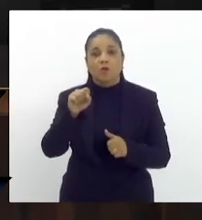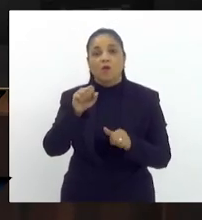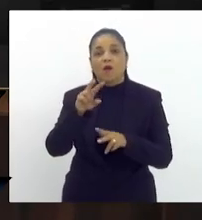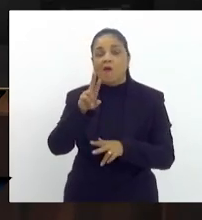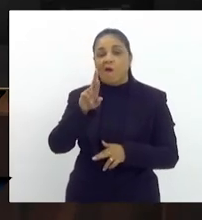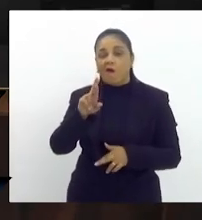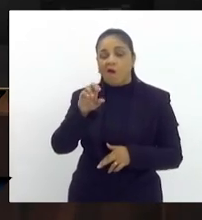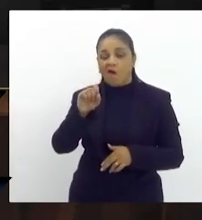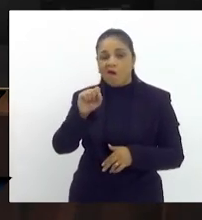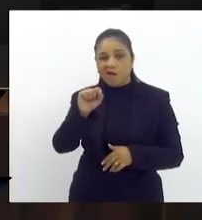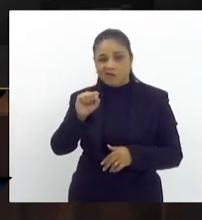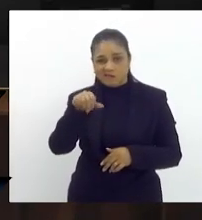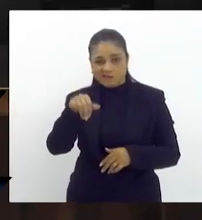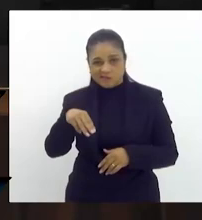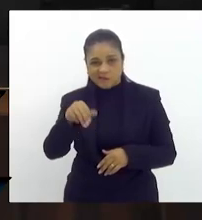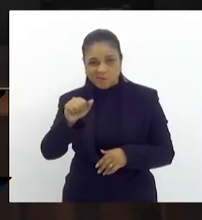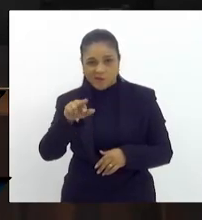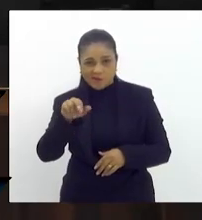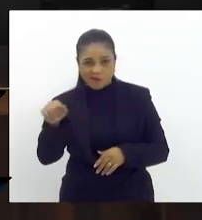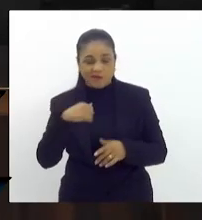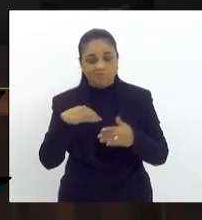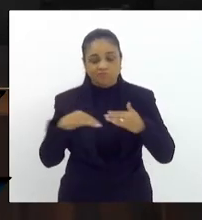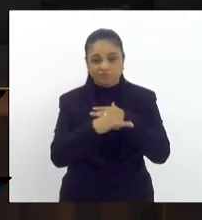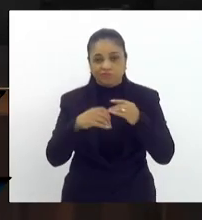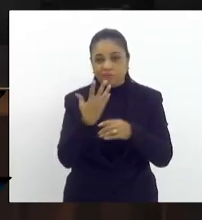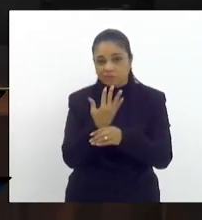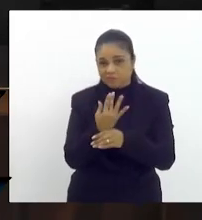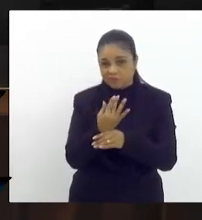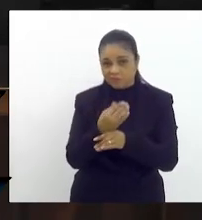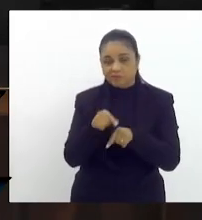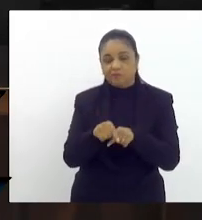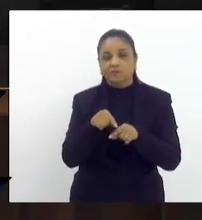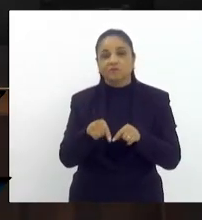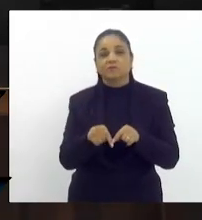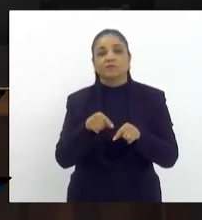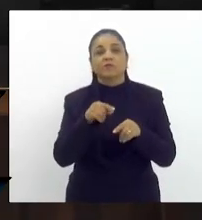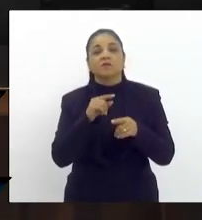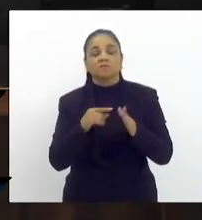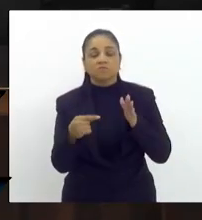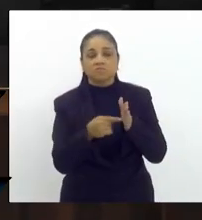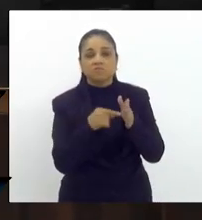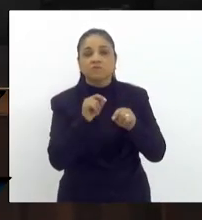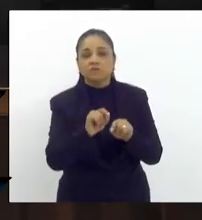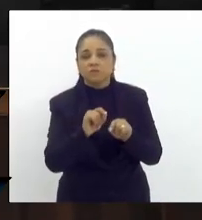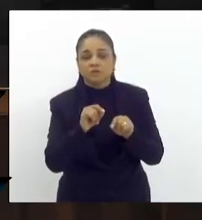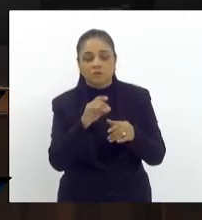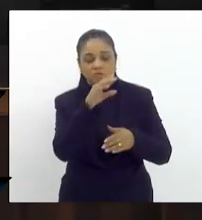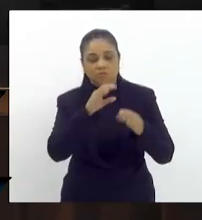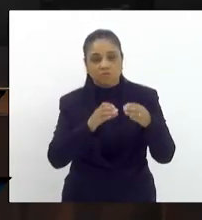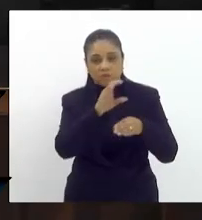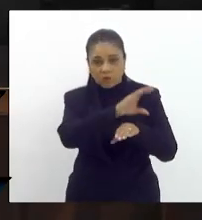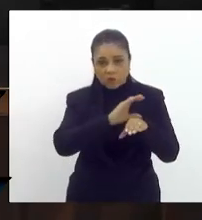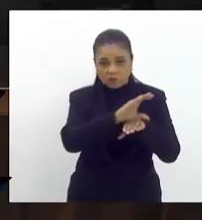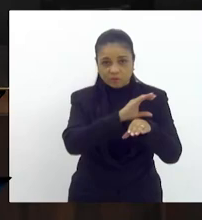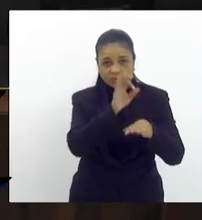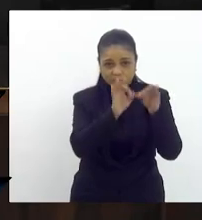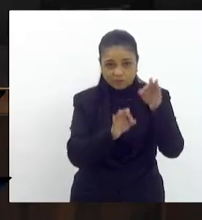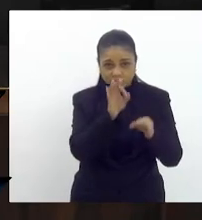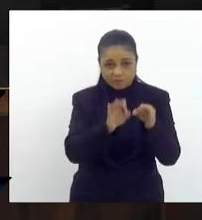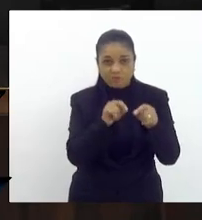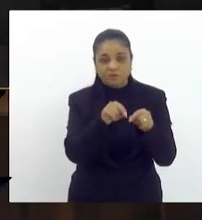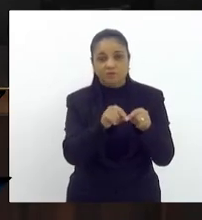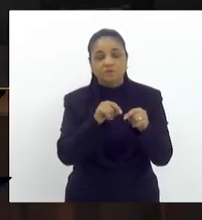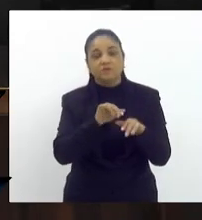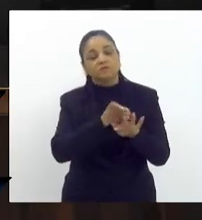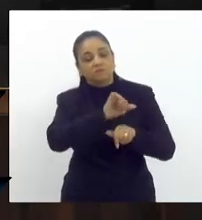localizado no município de Duque de Caxias parecer da comissão de indicações legislativas pela transformação indicação